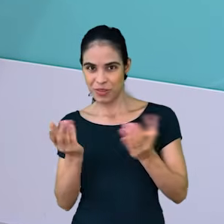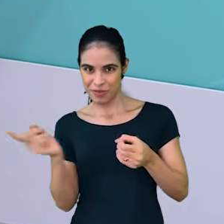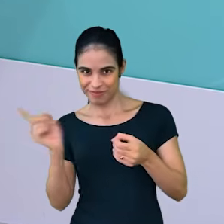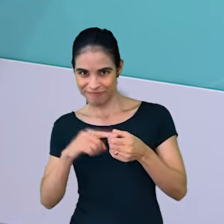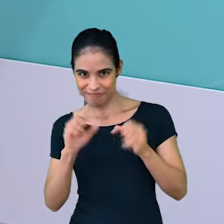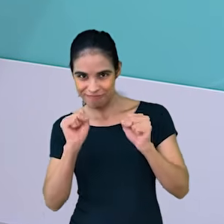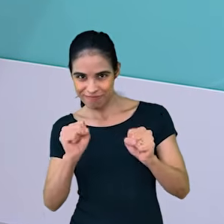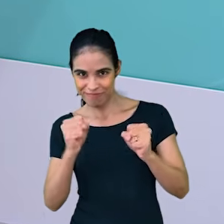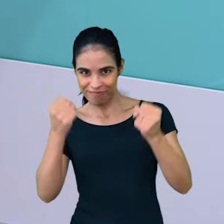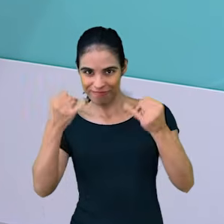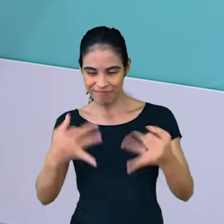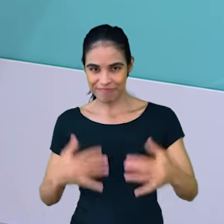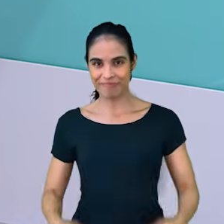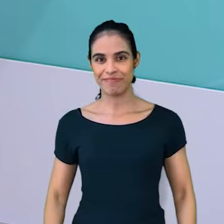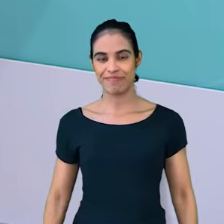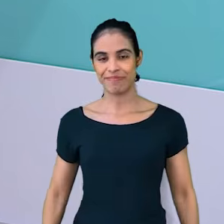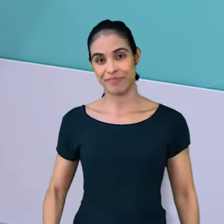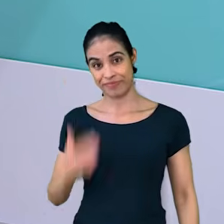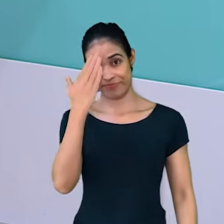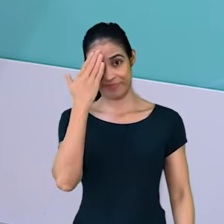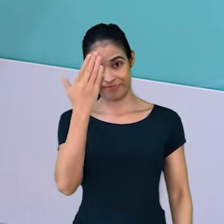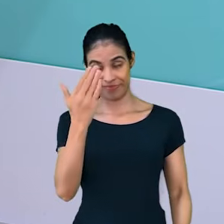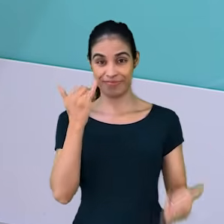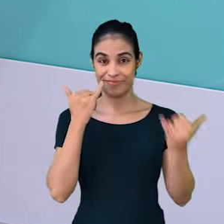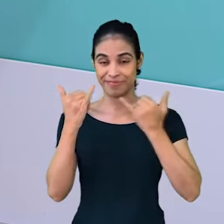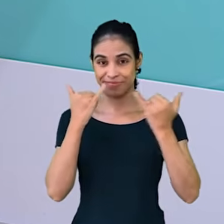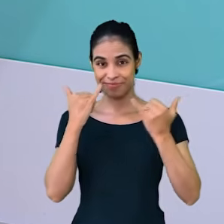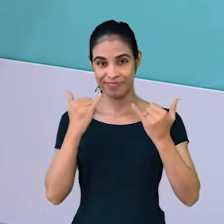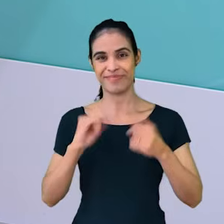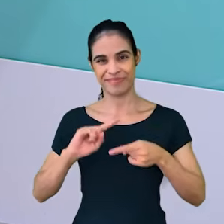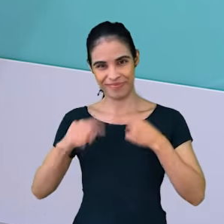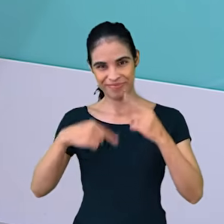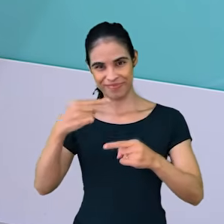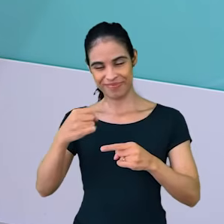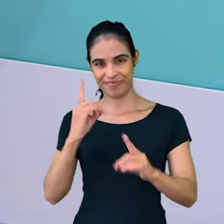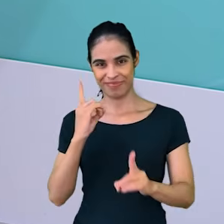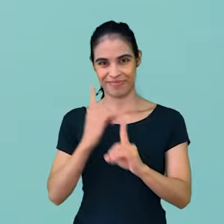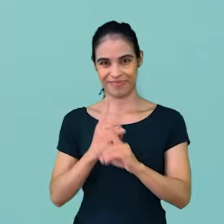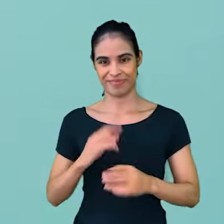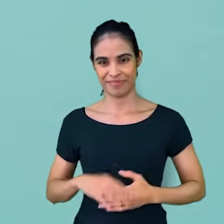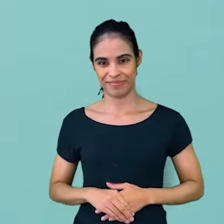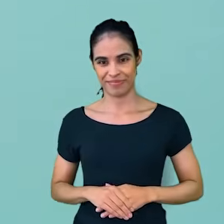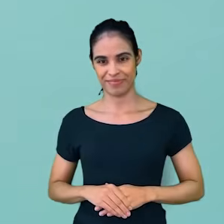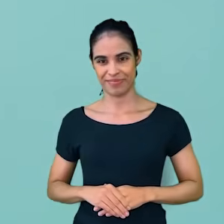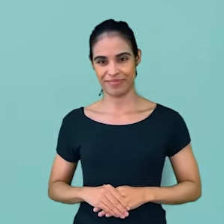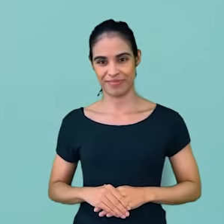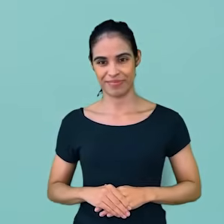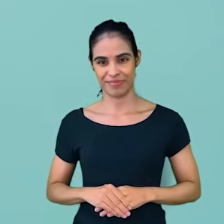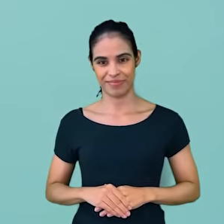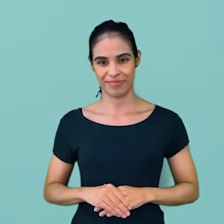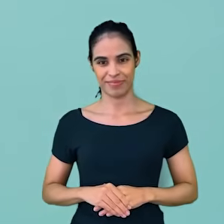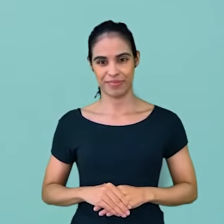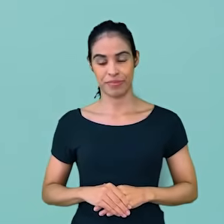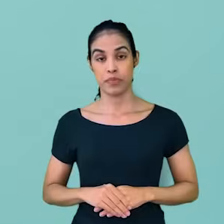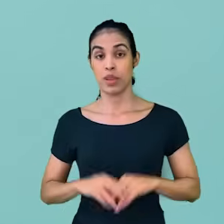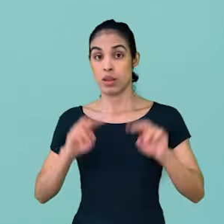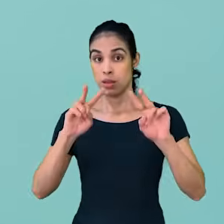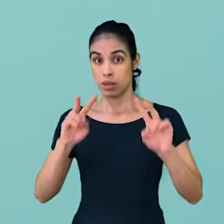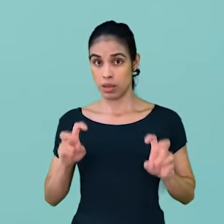vocês, Luana e Anderson. Tá certo, Rafael. Muito obrigada pelas informações e até mais. Ainda